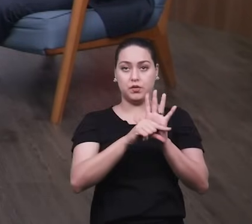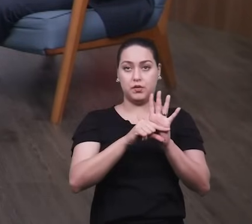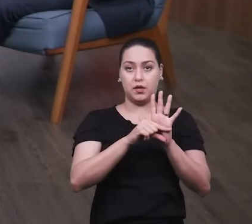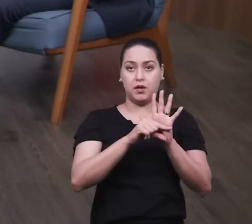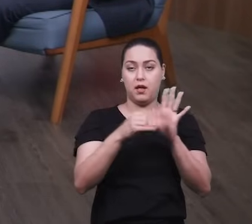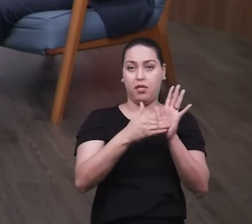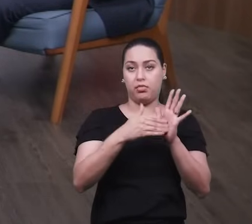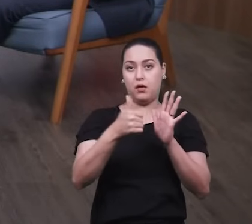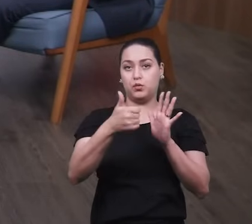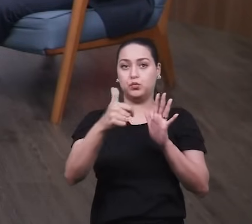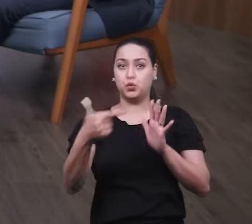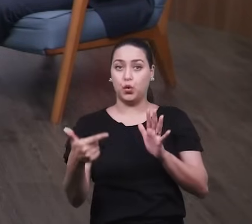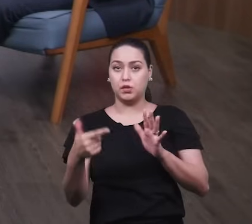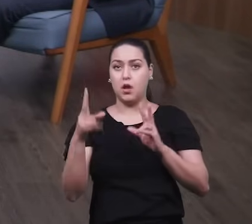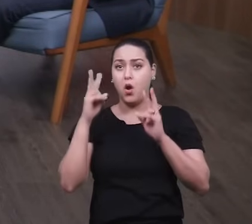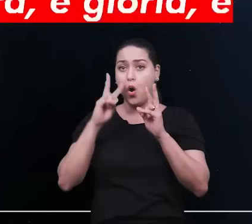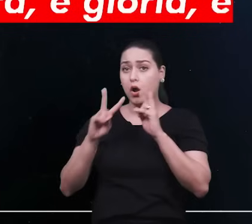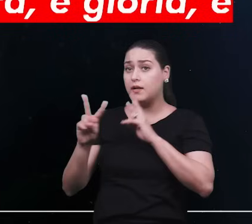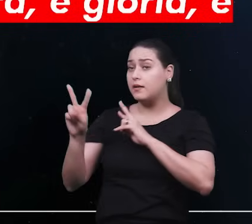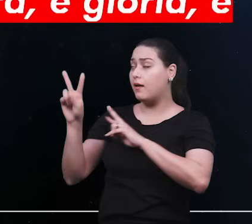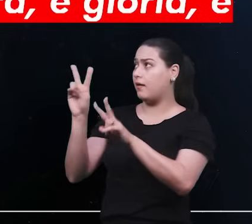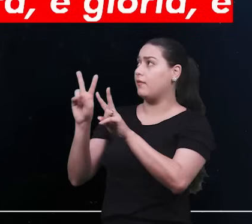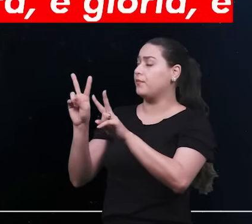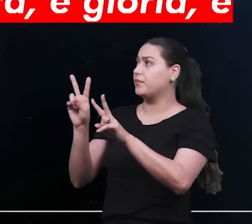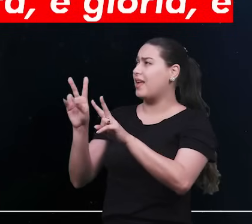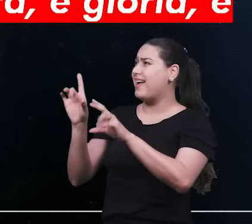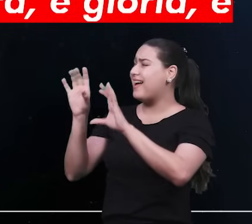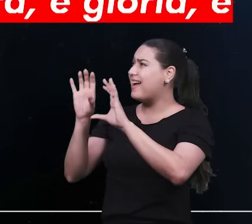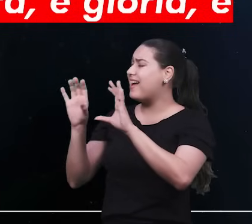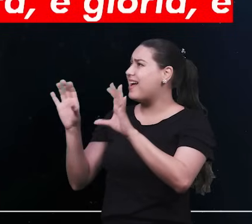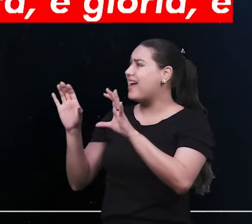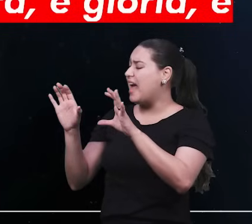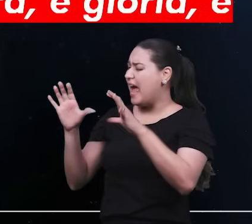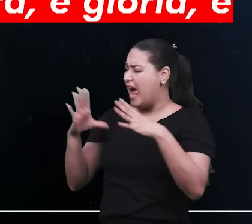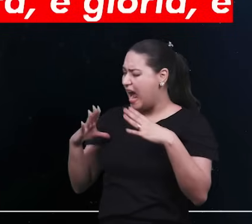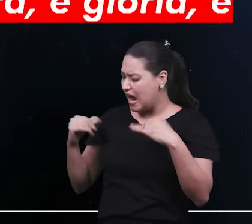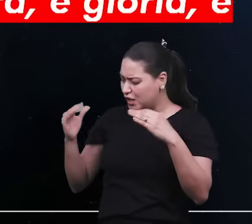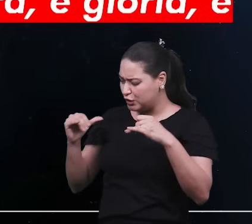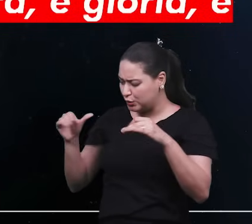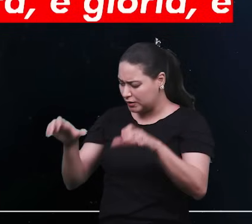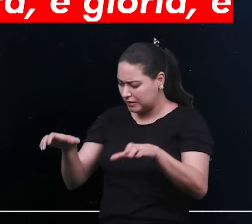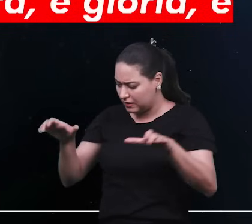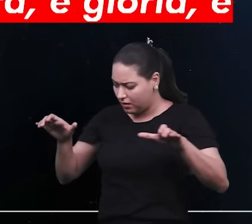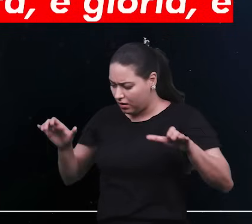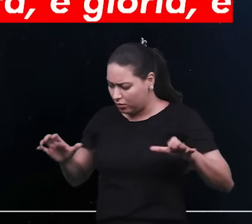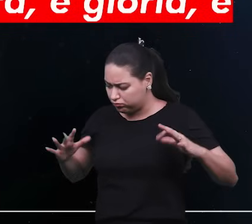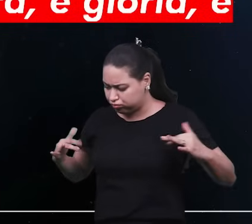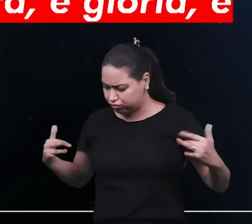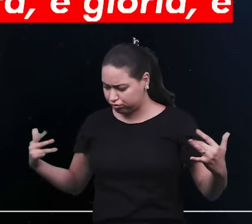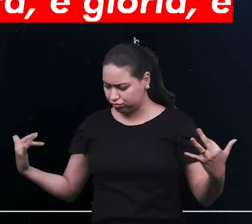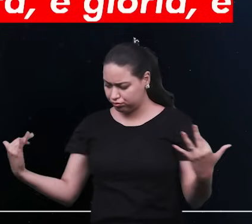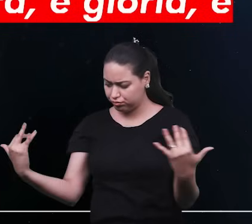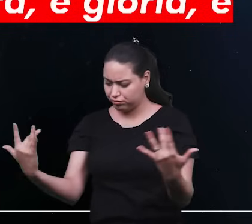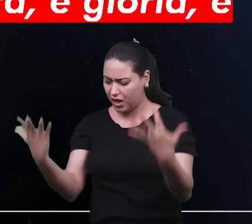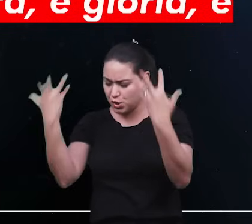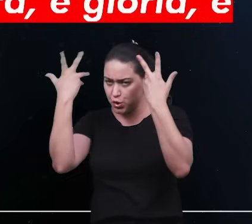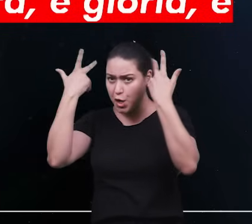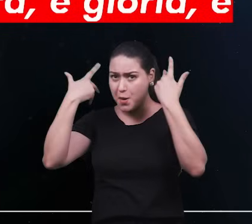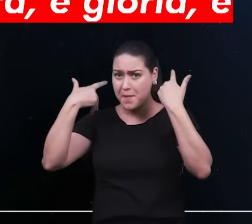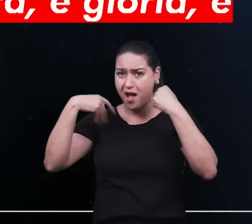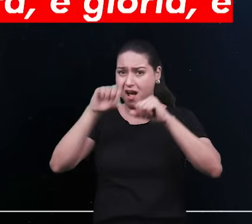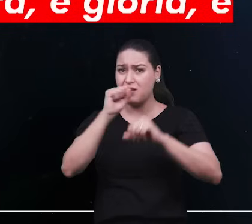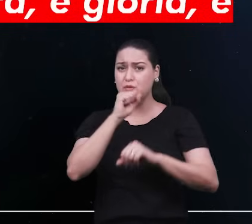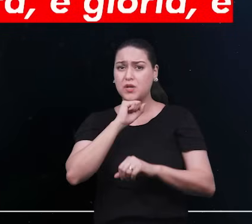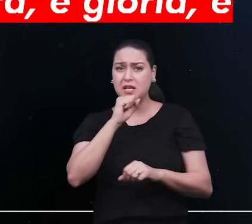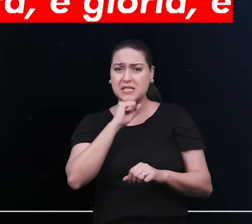e 12. E olhei e ouvi a voz de muitos anjos ao redor do trono, e dos animais e